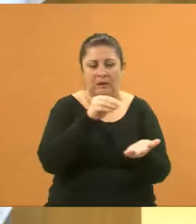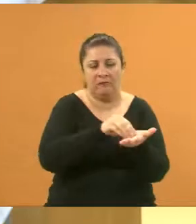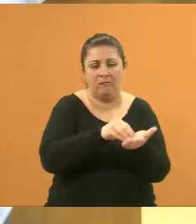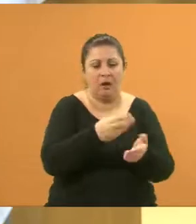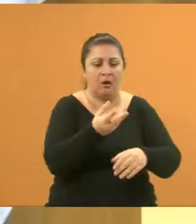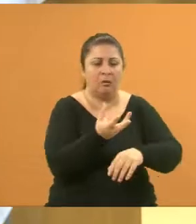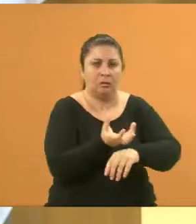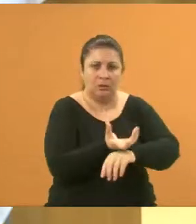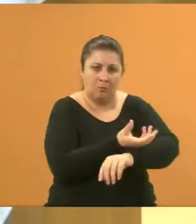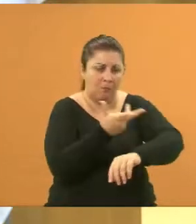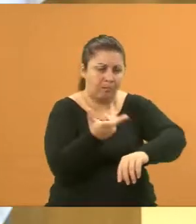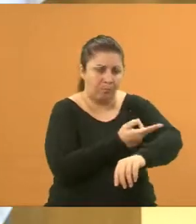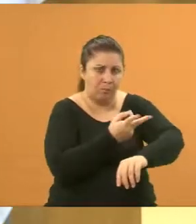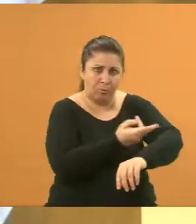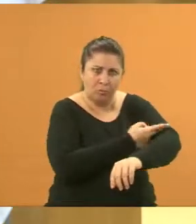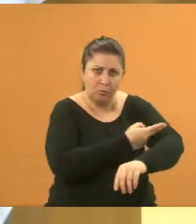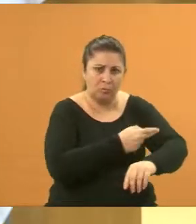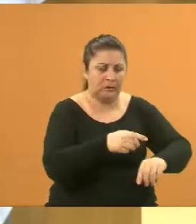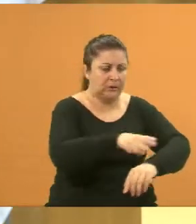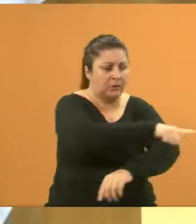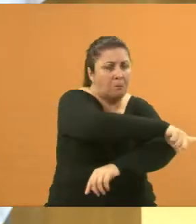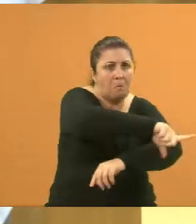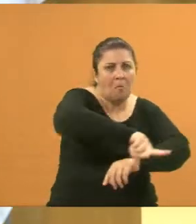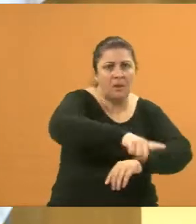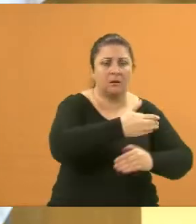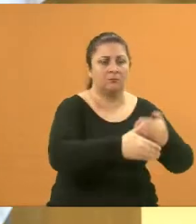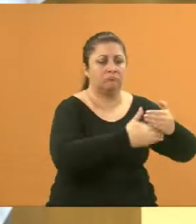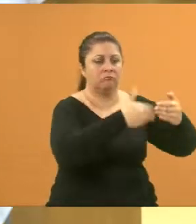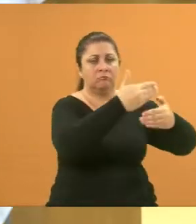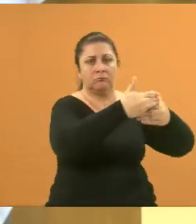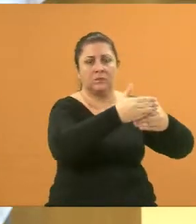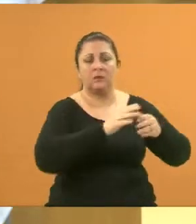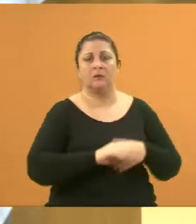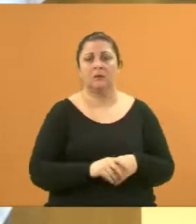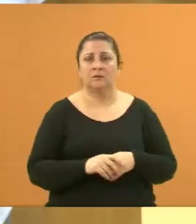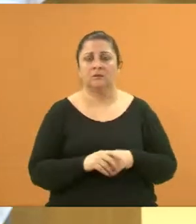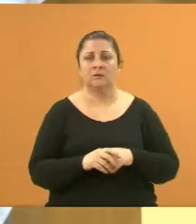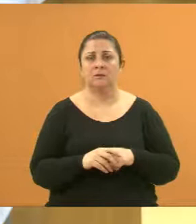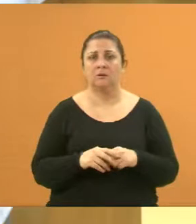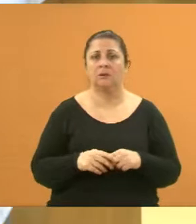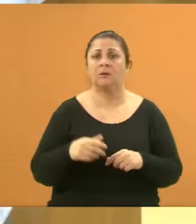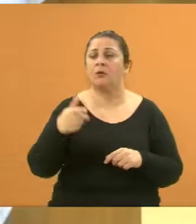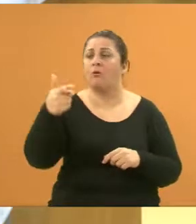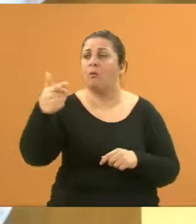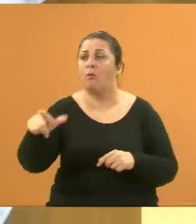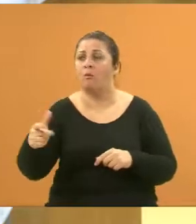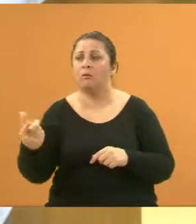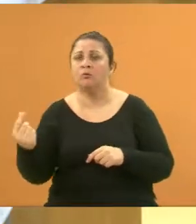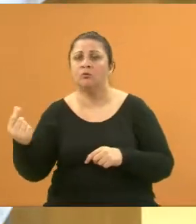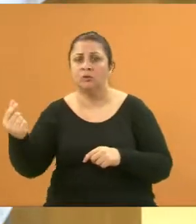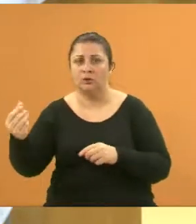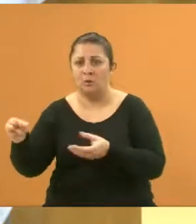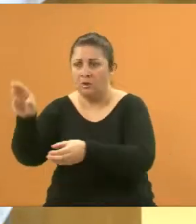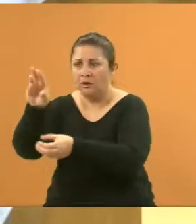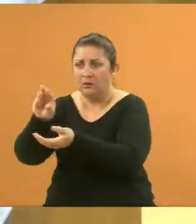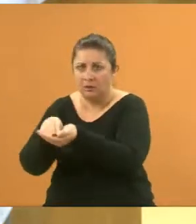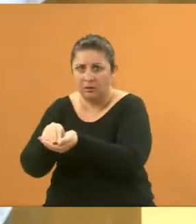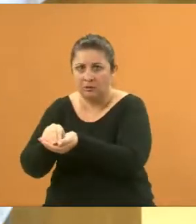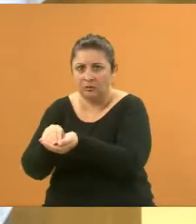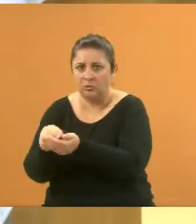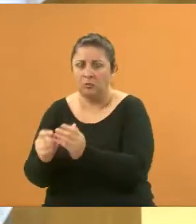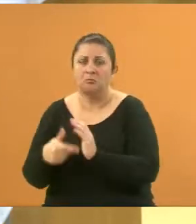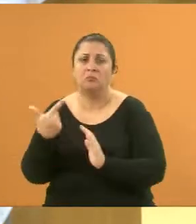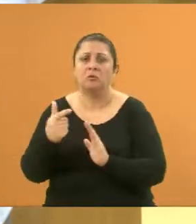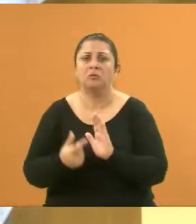de muro e calçada estão previstas no grupo de outras receitas diversas. Não há um